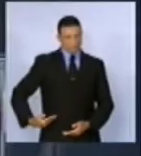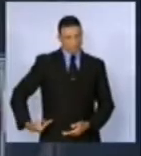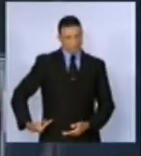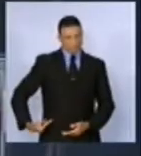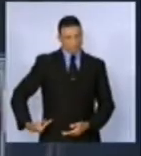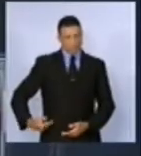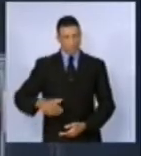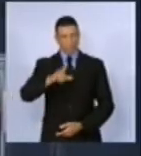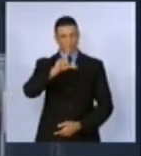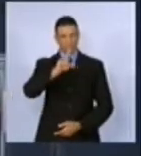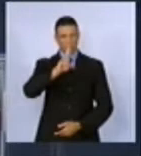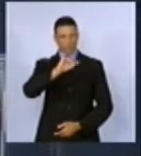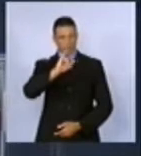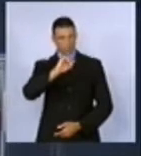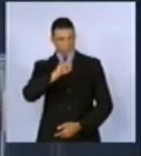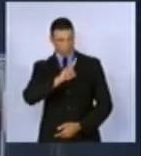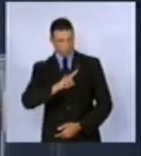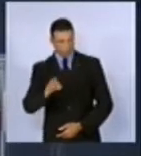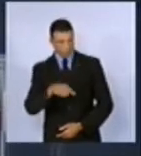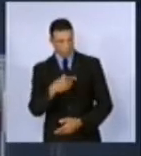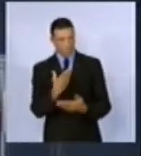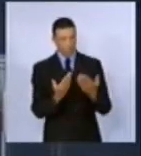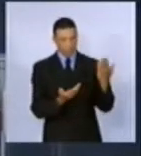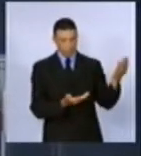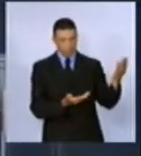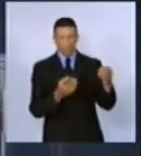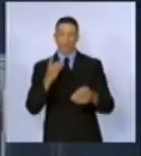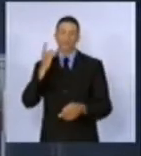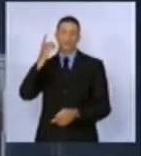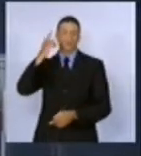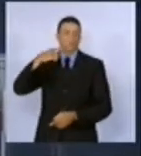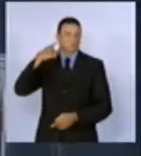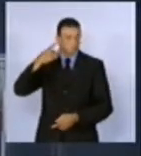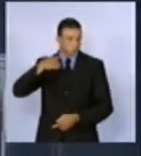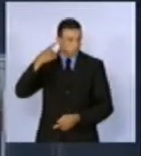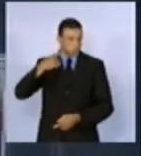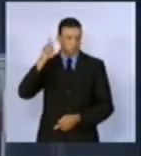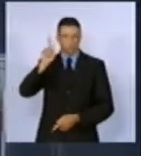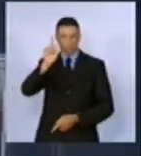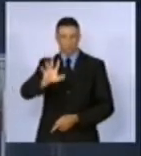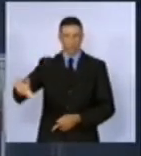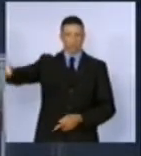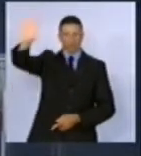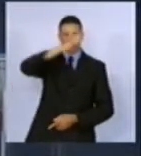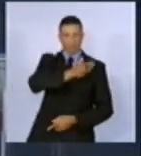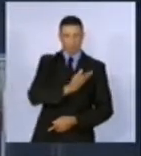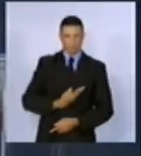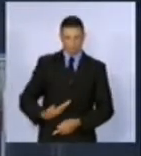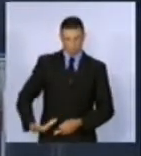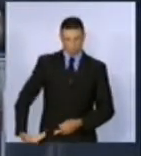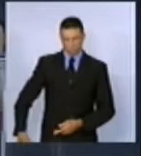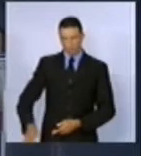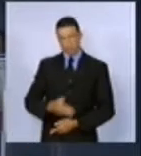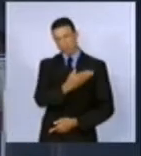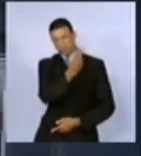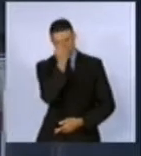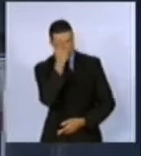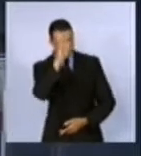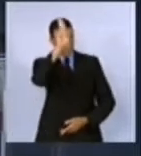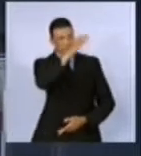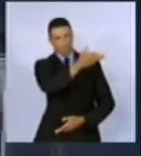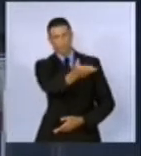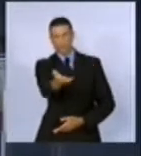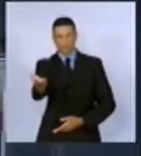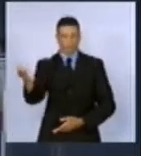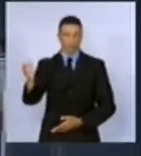Ministro Luiz fux é procurador-geral da República senhores e senhoras